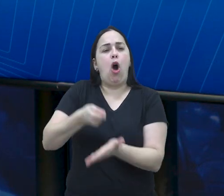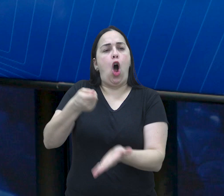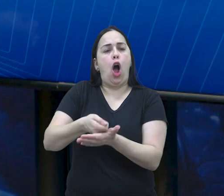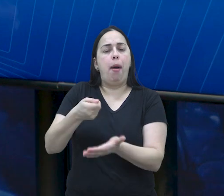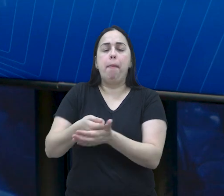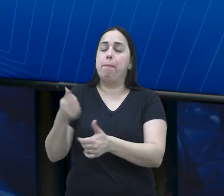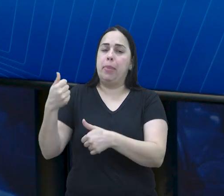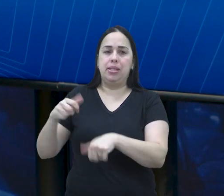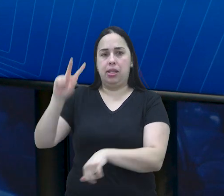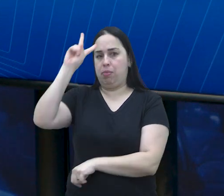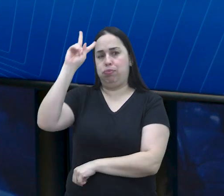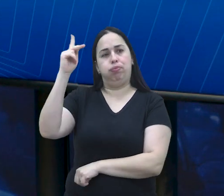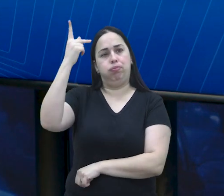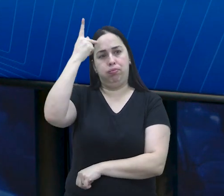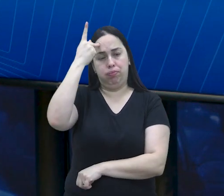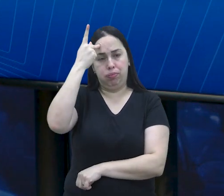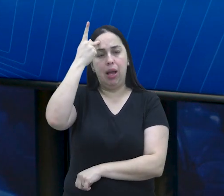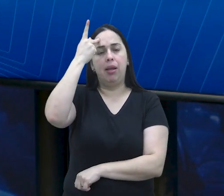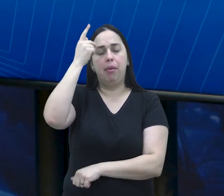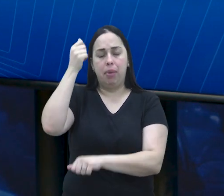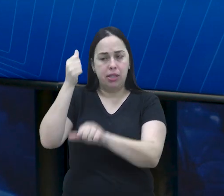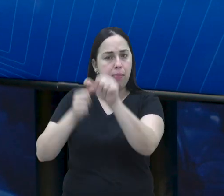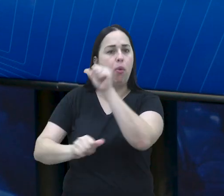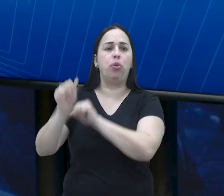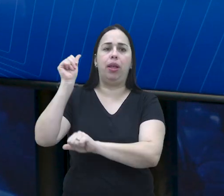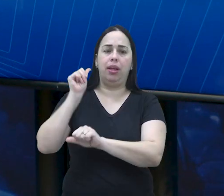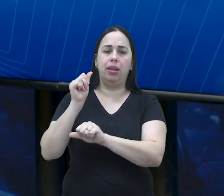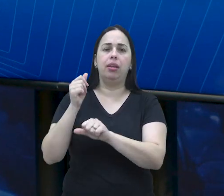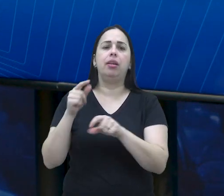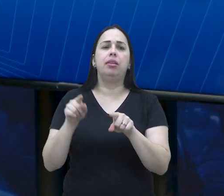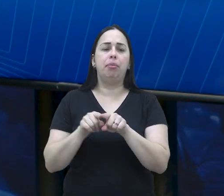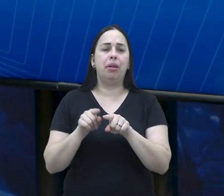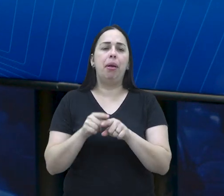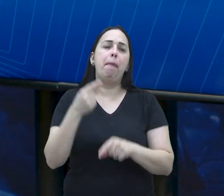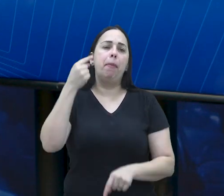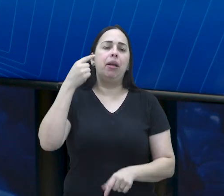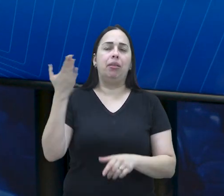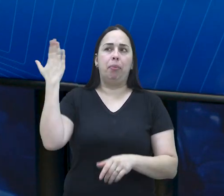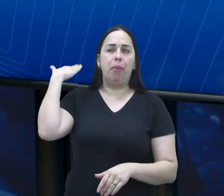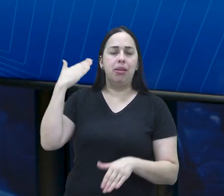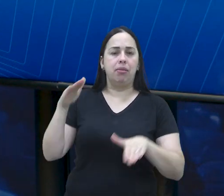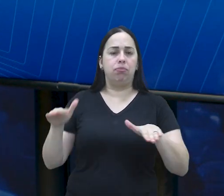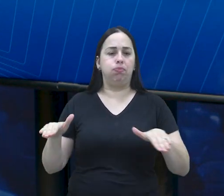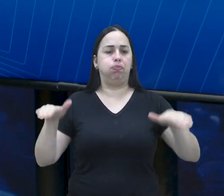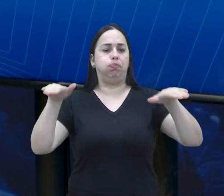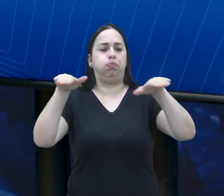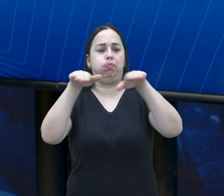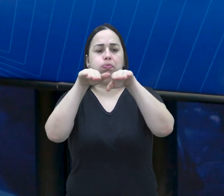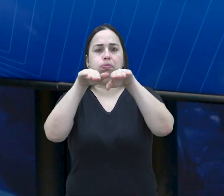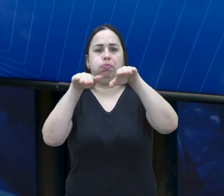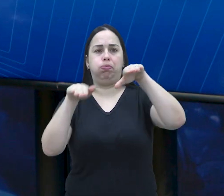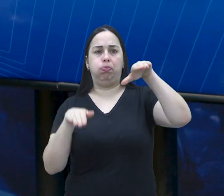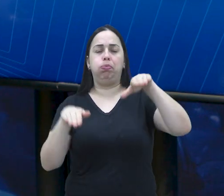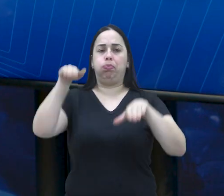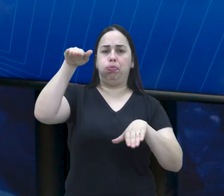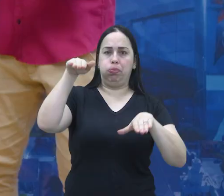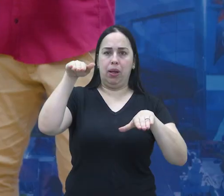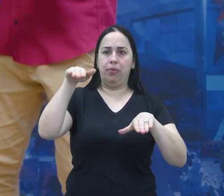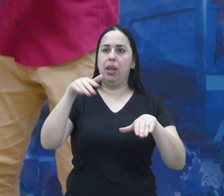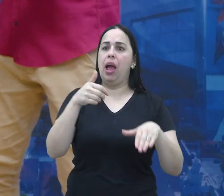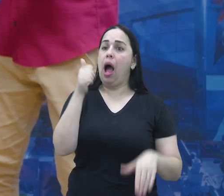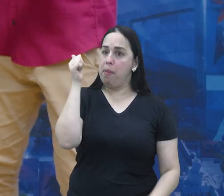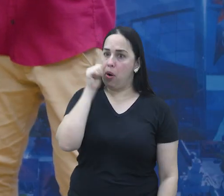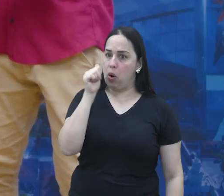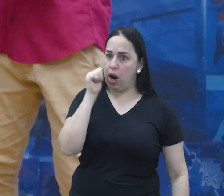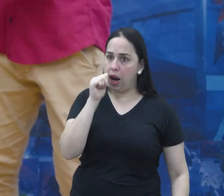também vem de recorte de gênero, ensino, né, de desigualdade entre mulheres e homens desde cedo na escola. Porque tudo